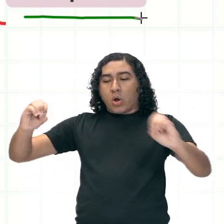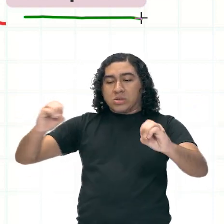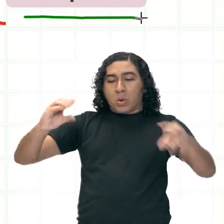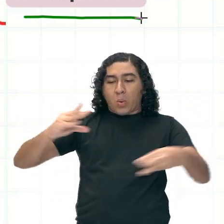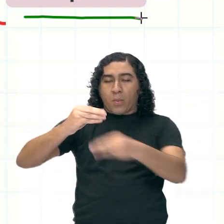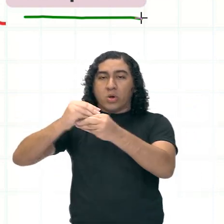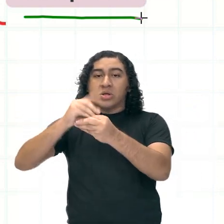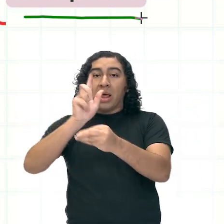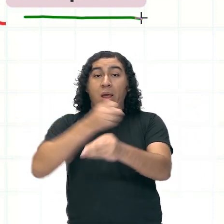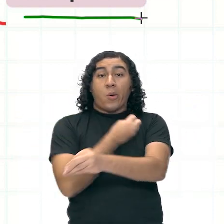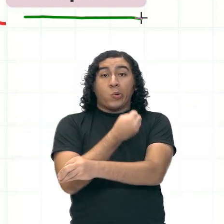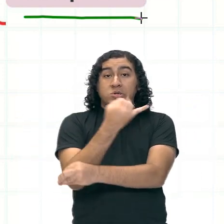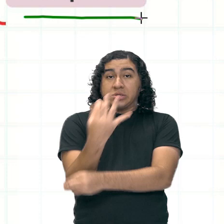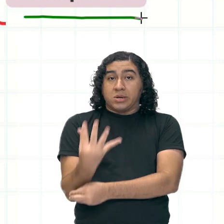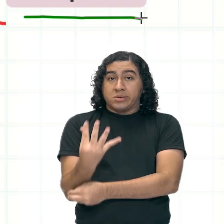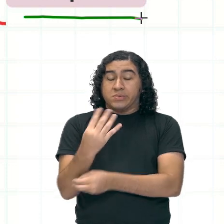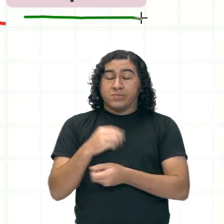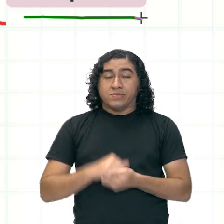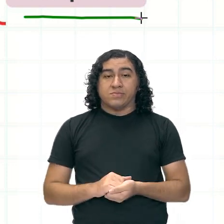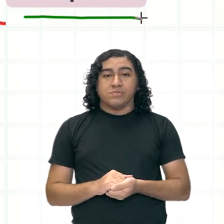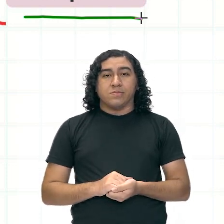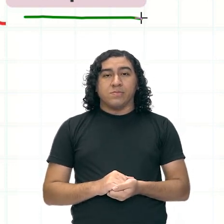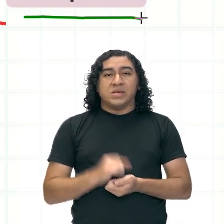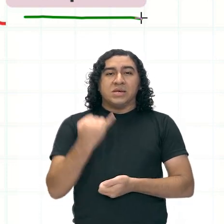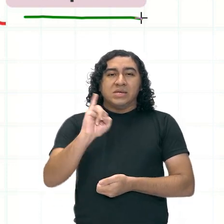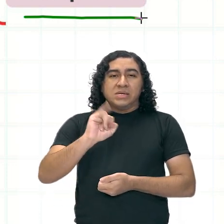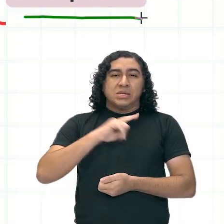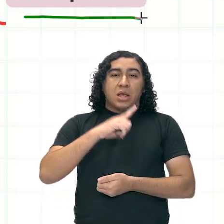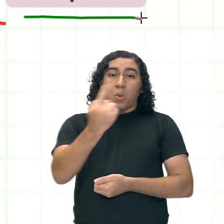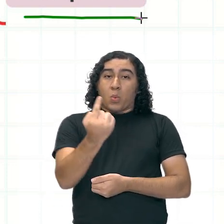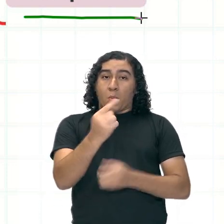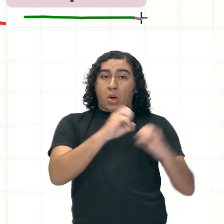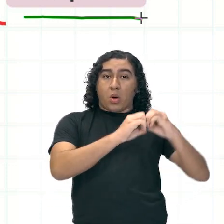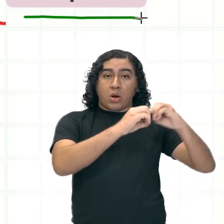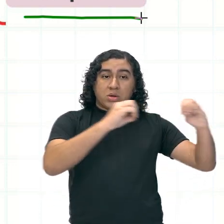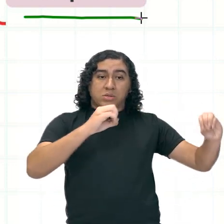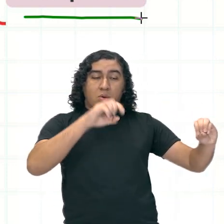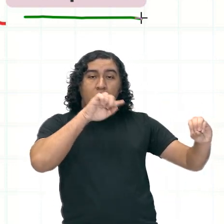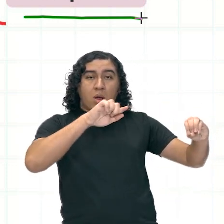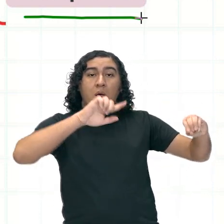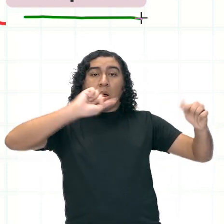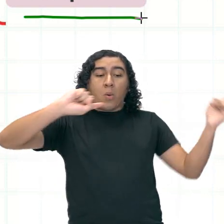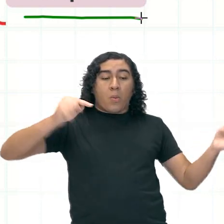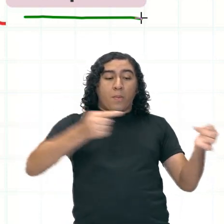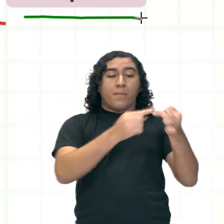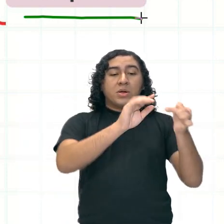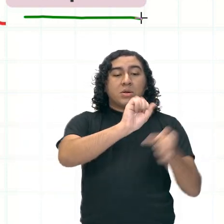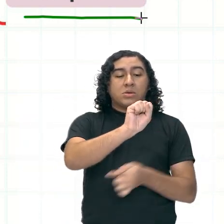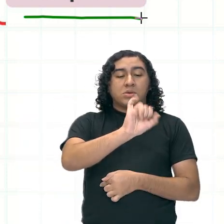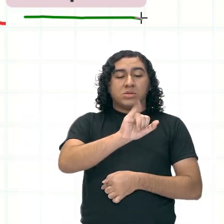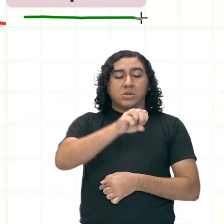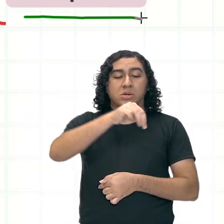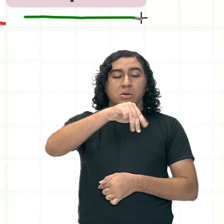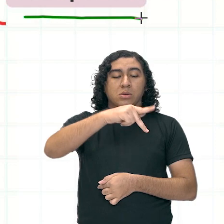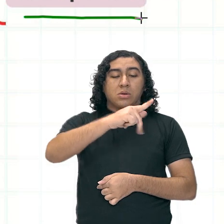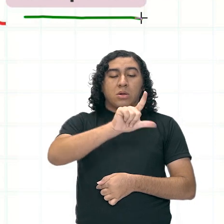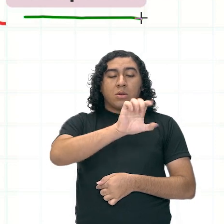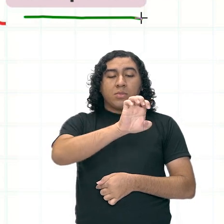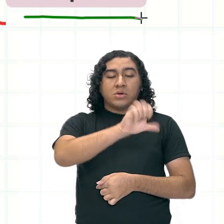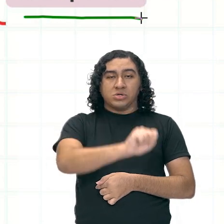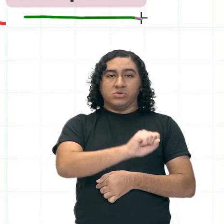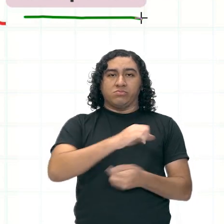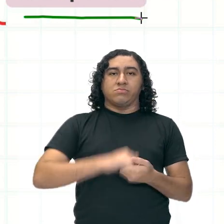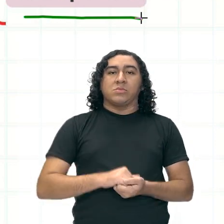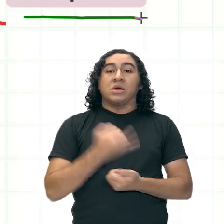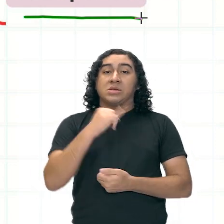de orações, ok? Então, se eu tenho apenas uma oração, eu vou ter um período simples. Se